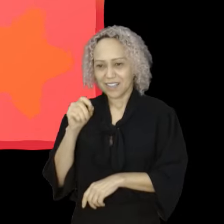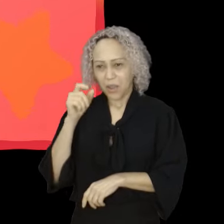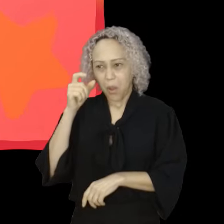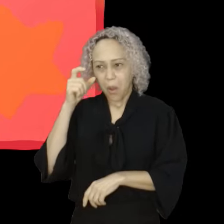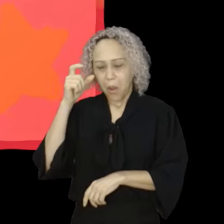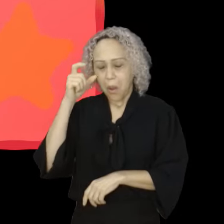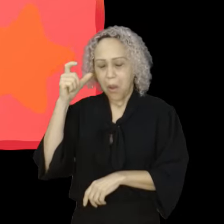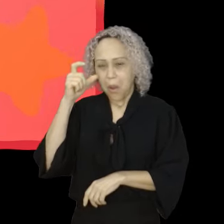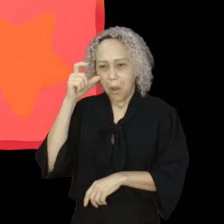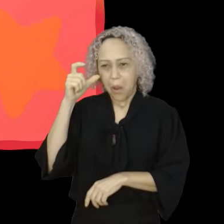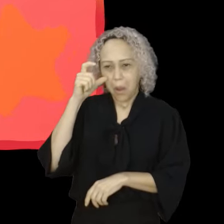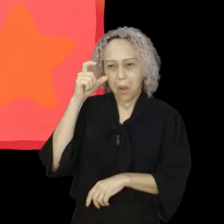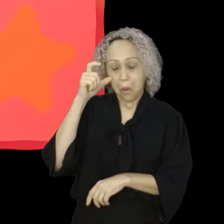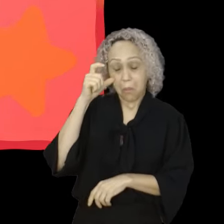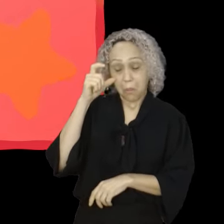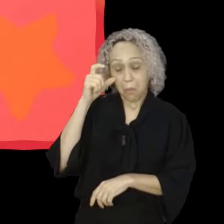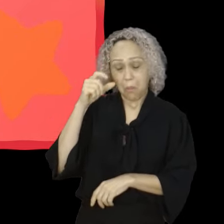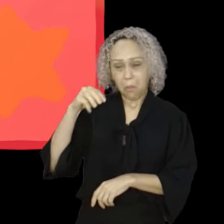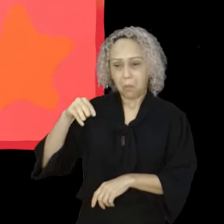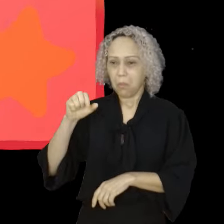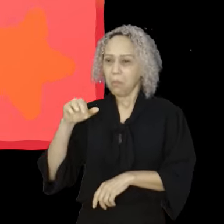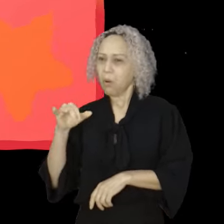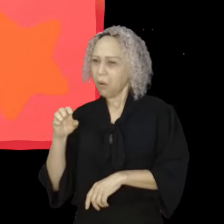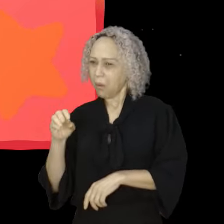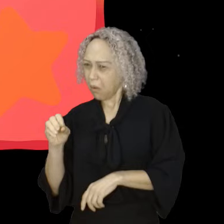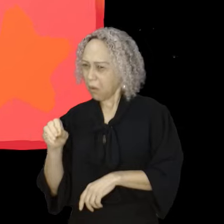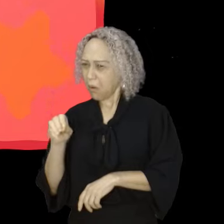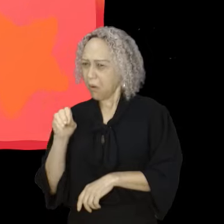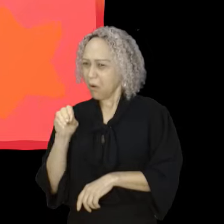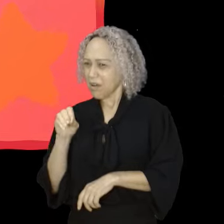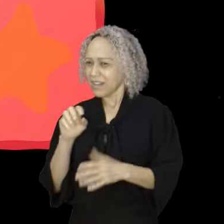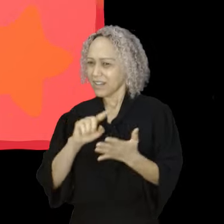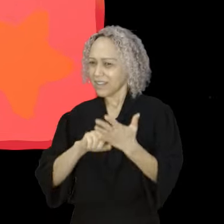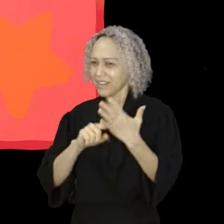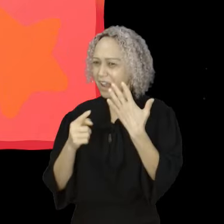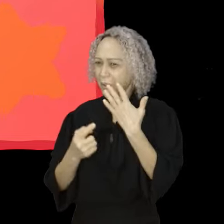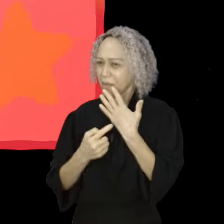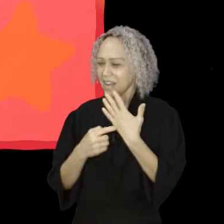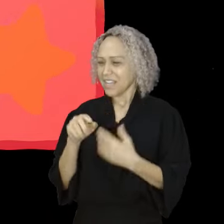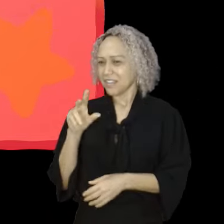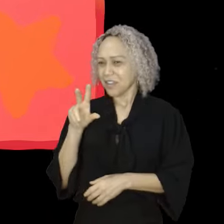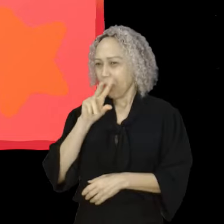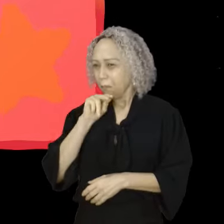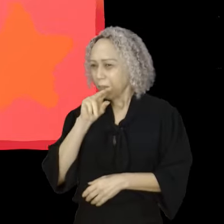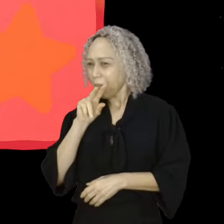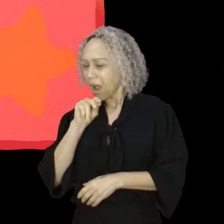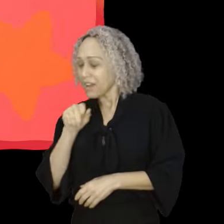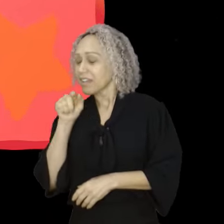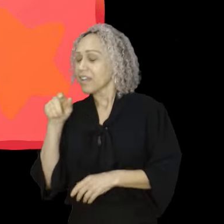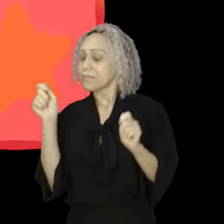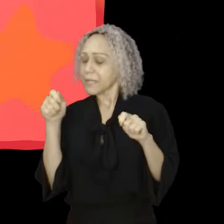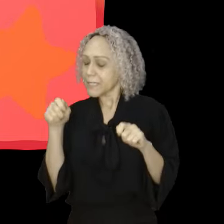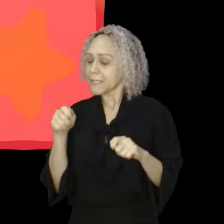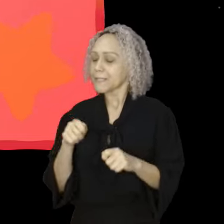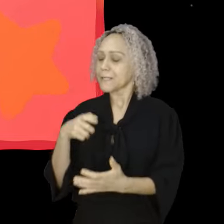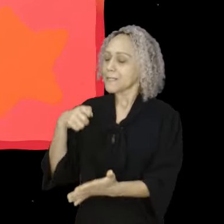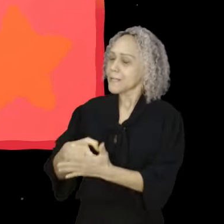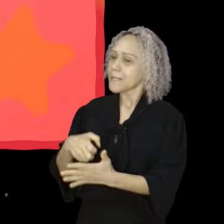caro prejuízo moral, financeiro, psicológico que causou a tantas pessoas. Sempre votei no Genuíno. Gigante